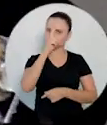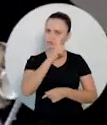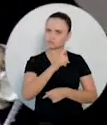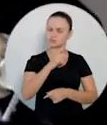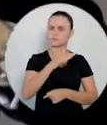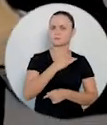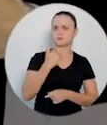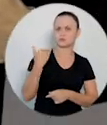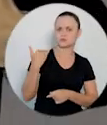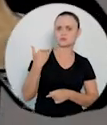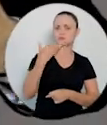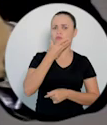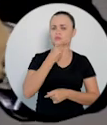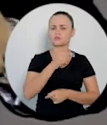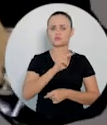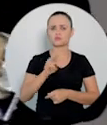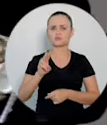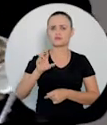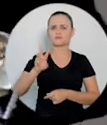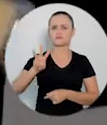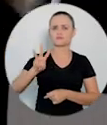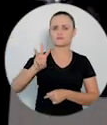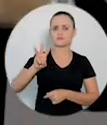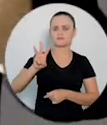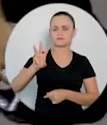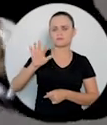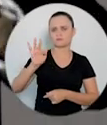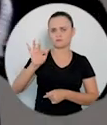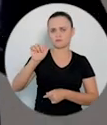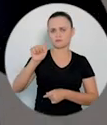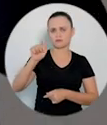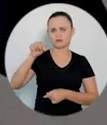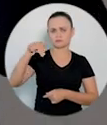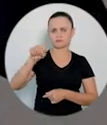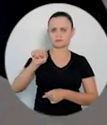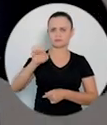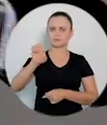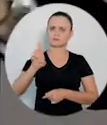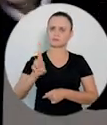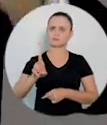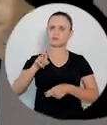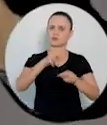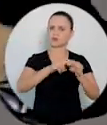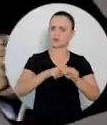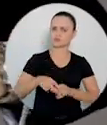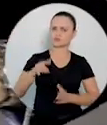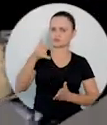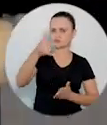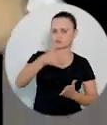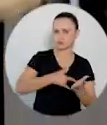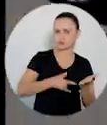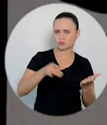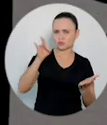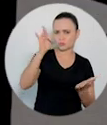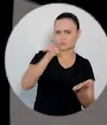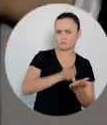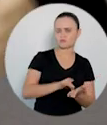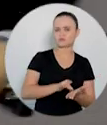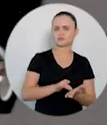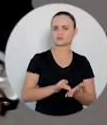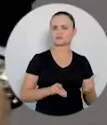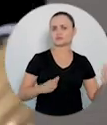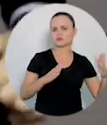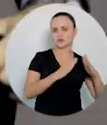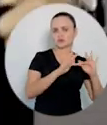complicado do falecimento do Wagner, que era diretor da OAB de São Gonçalo, por conta de um